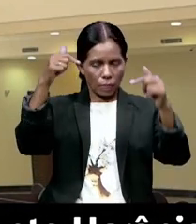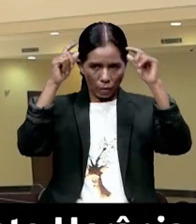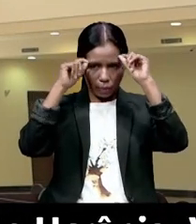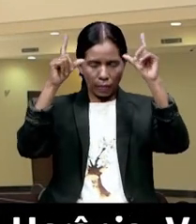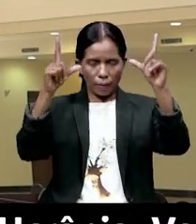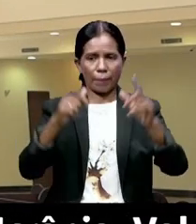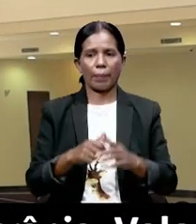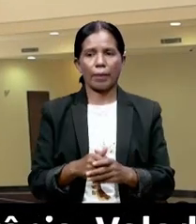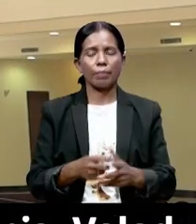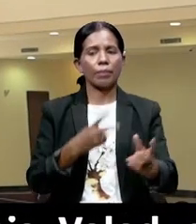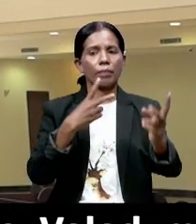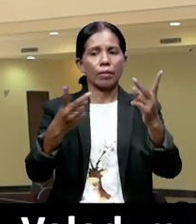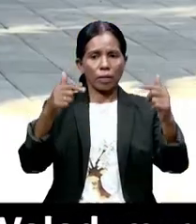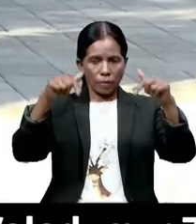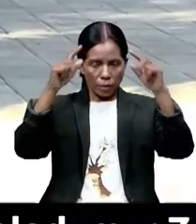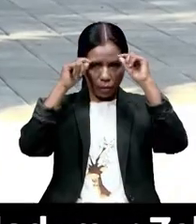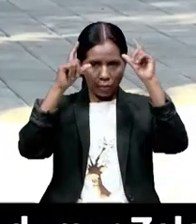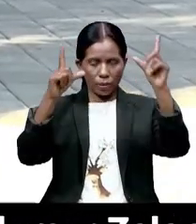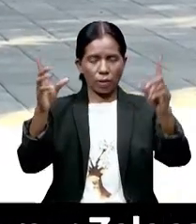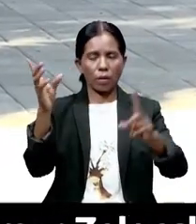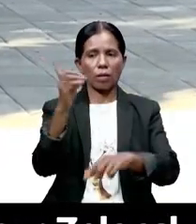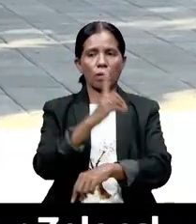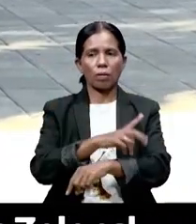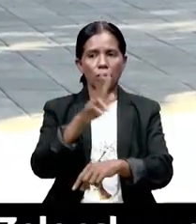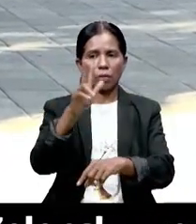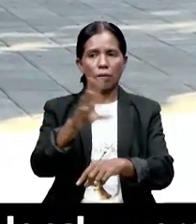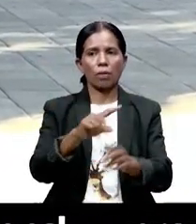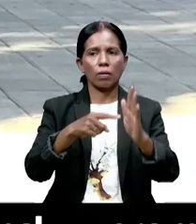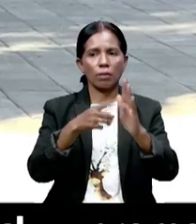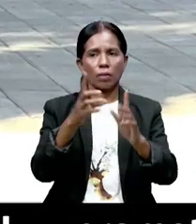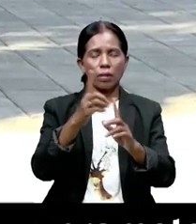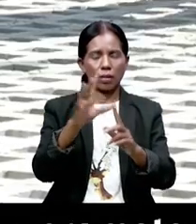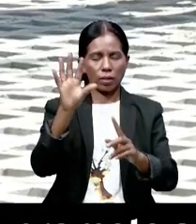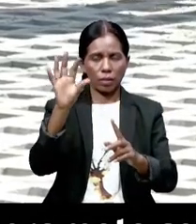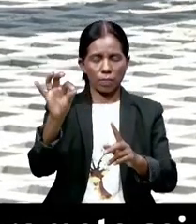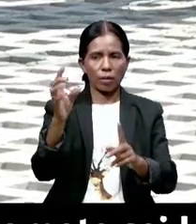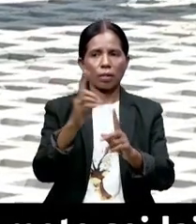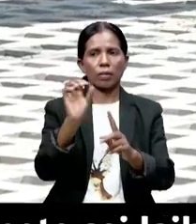Papa Francisco se visita Timor-Leste durante Lorontolo, a rua russo Loroncia, Toloron Sanur e